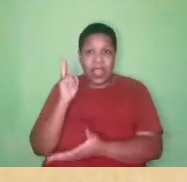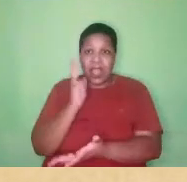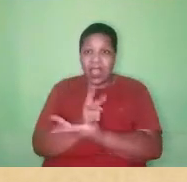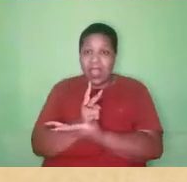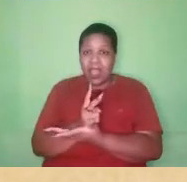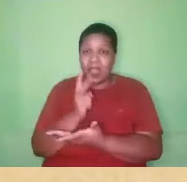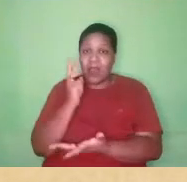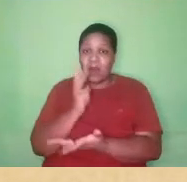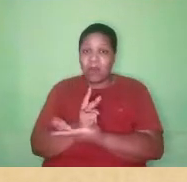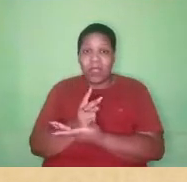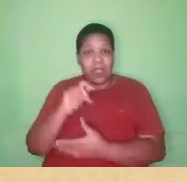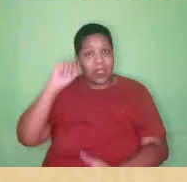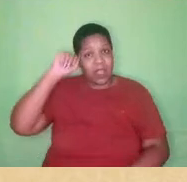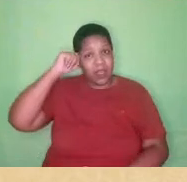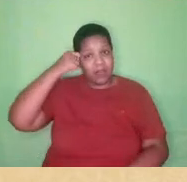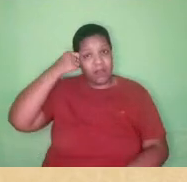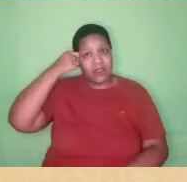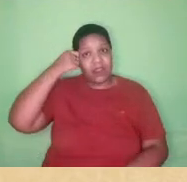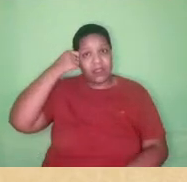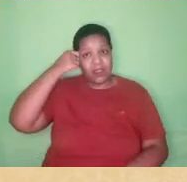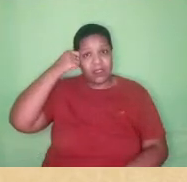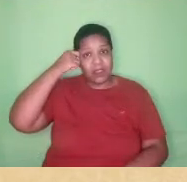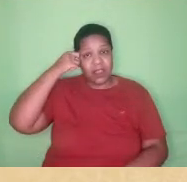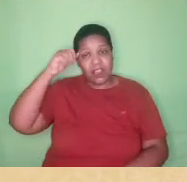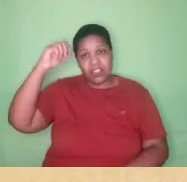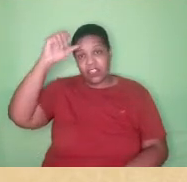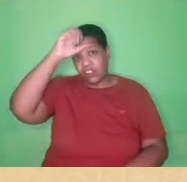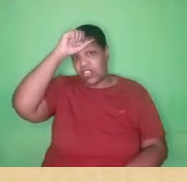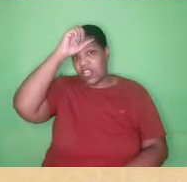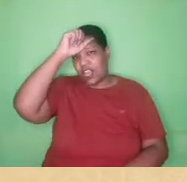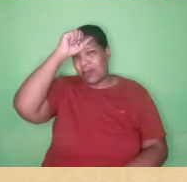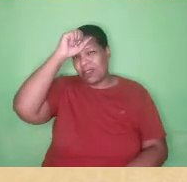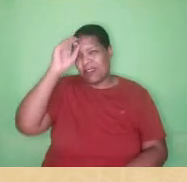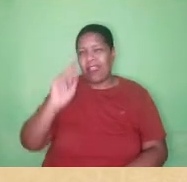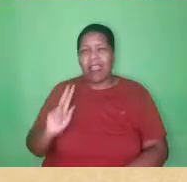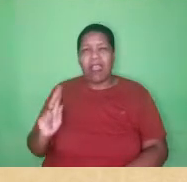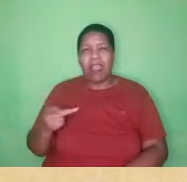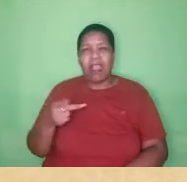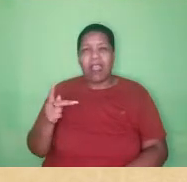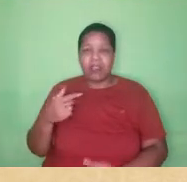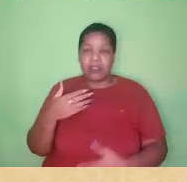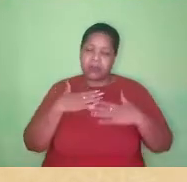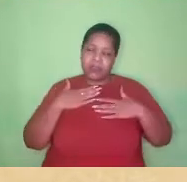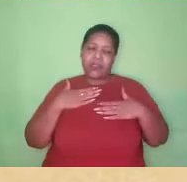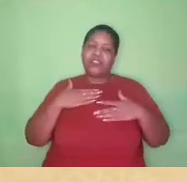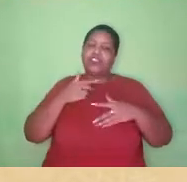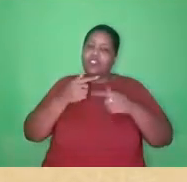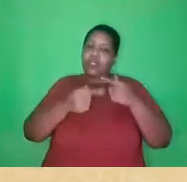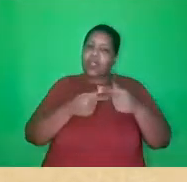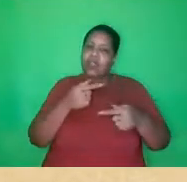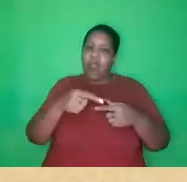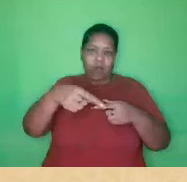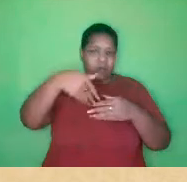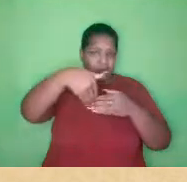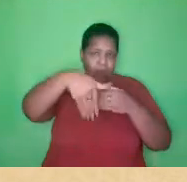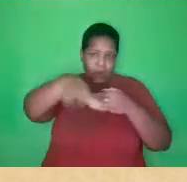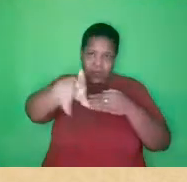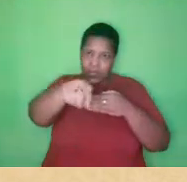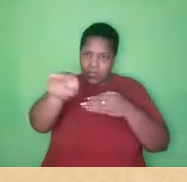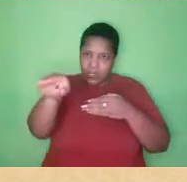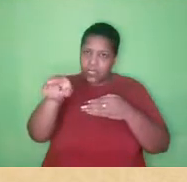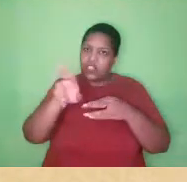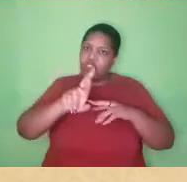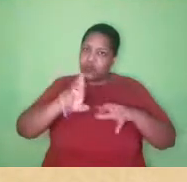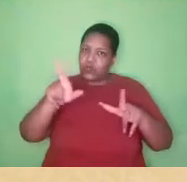africana. Aquilo que a gente aprendeu erroneamente, a minha geração aprendeu, talvez a geração de vocês já tenha aprendido um